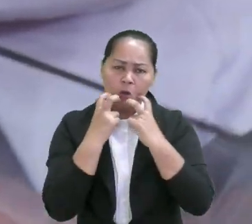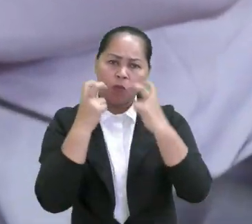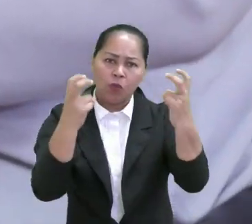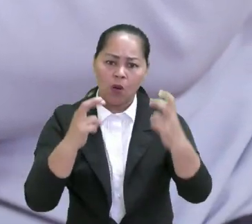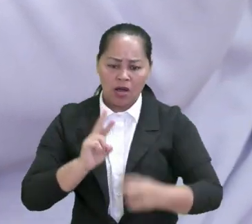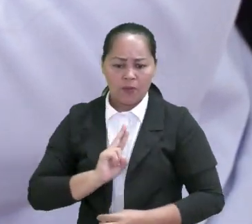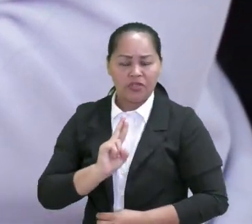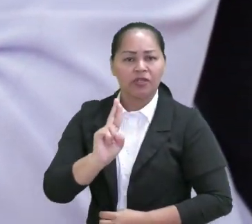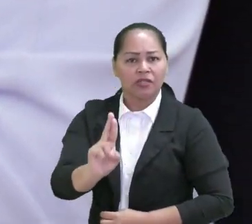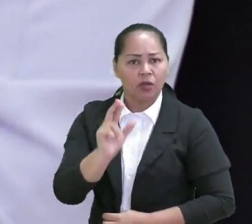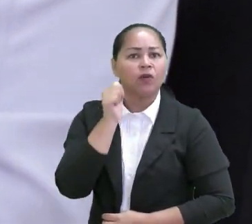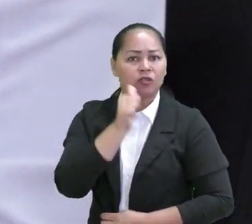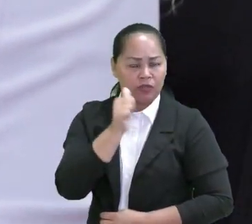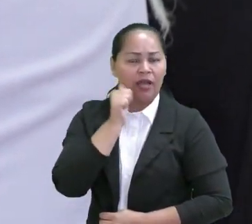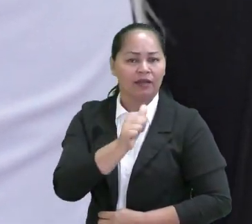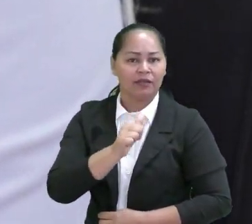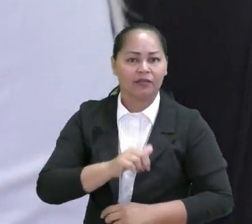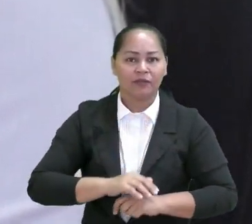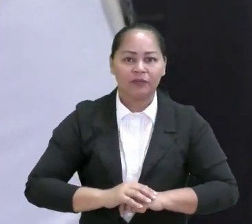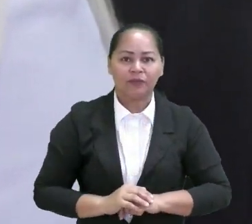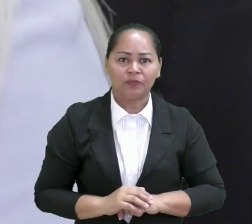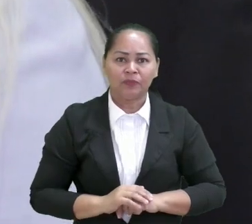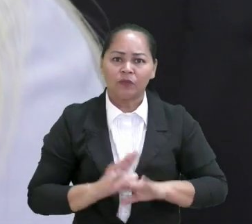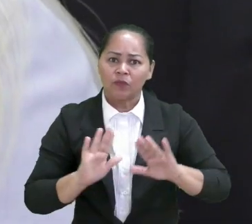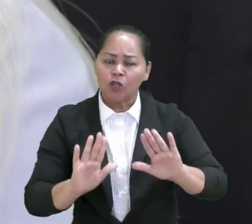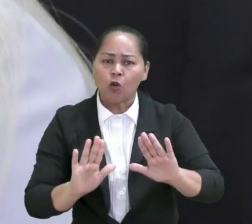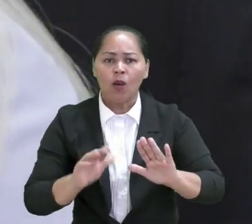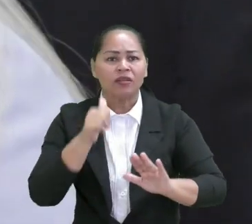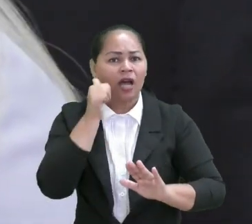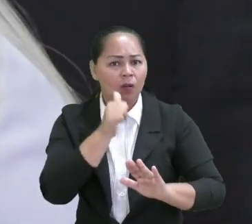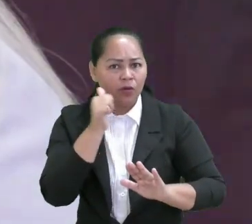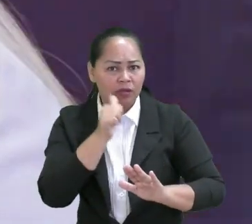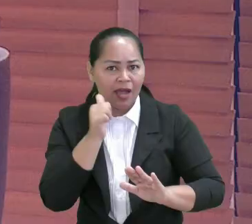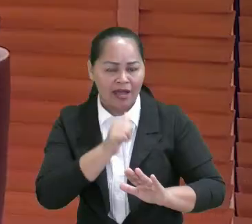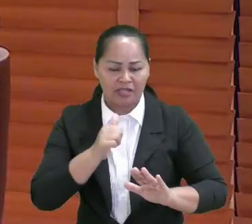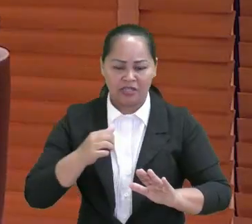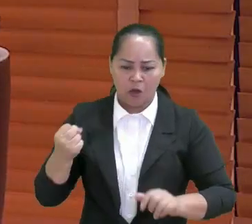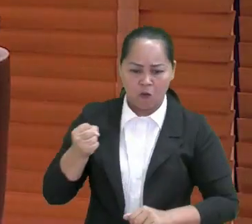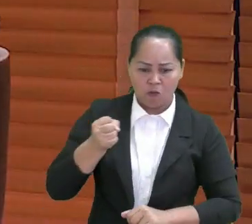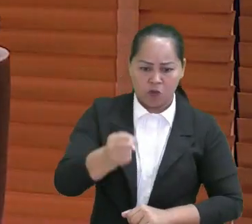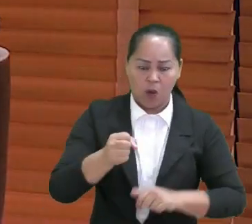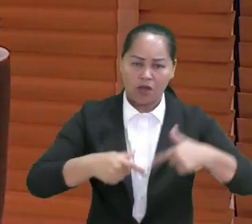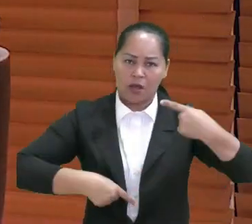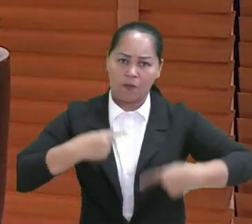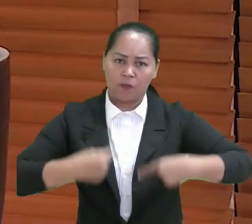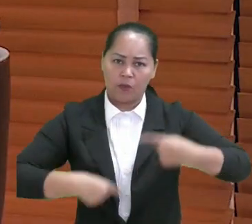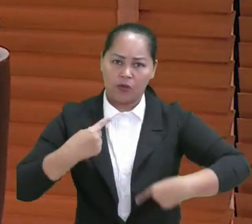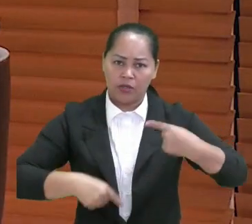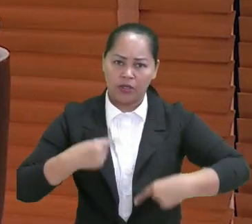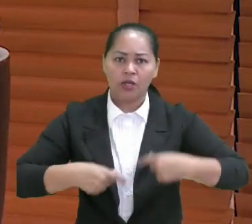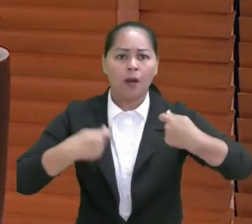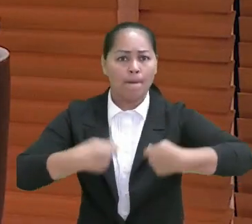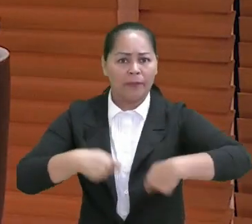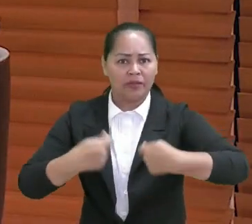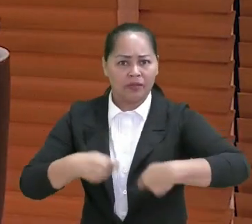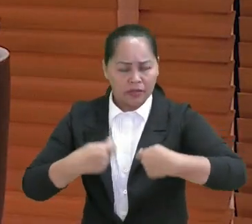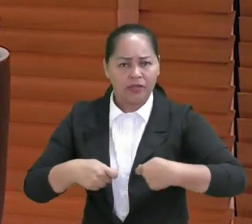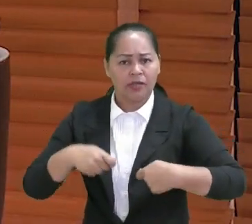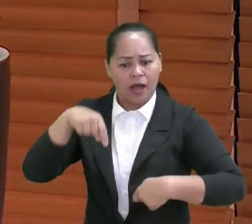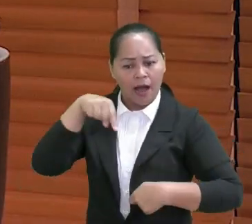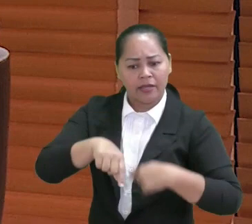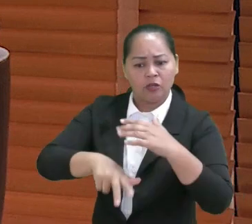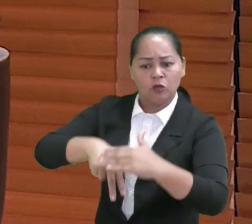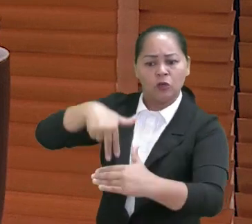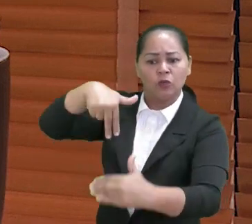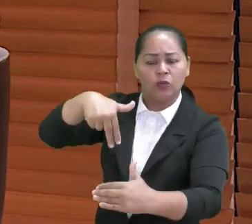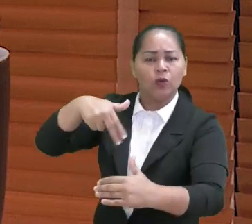vez a todas elas. E quando a mulher, por exemplo, está na política, mais parlamentares mulheres na política, nós